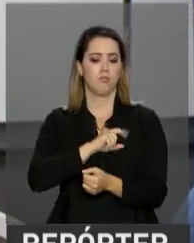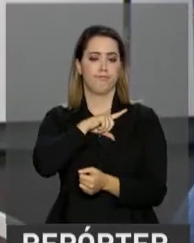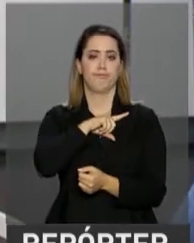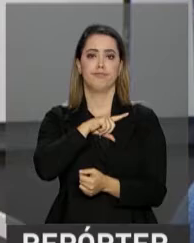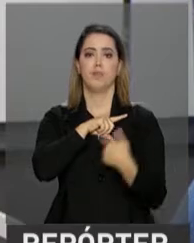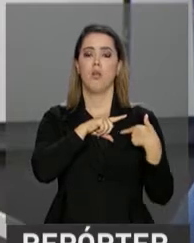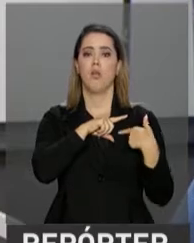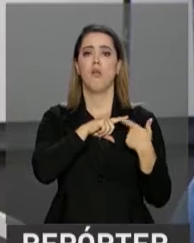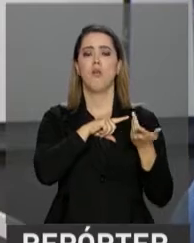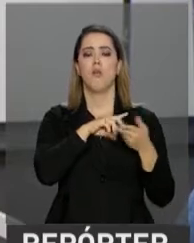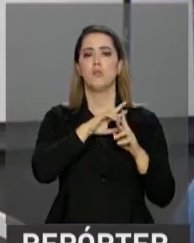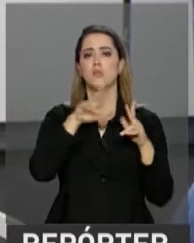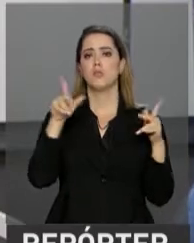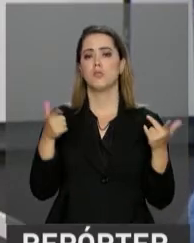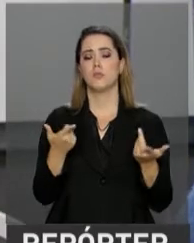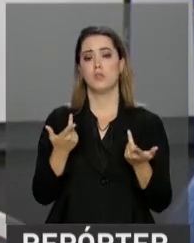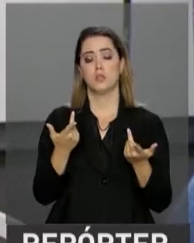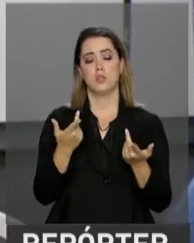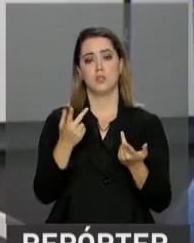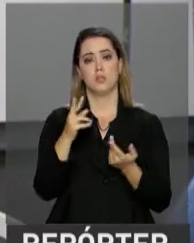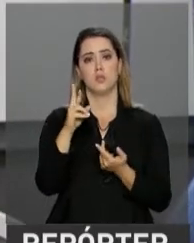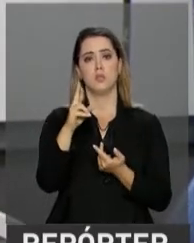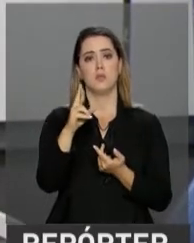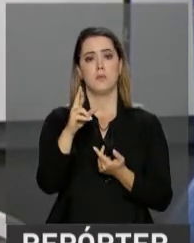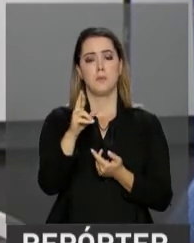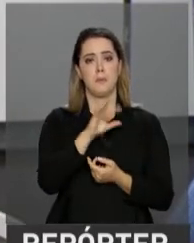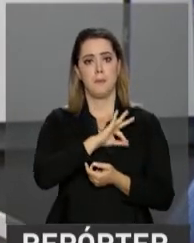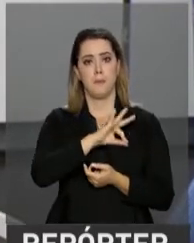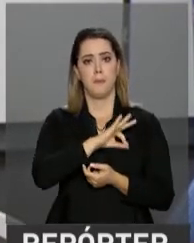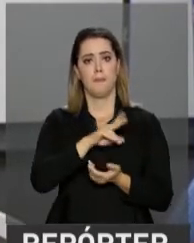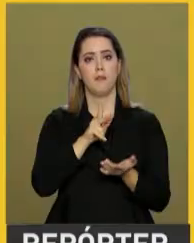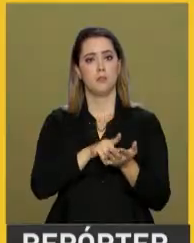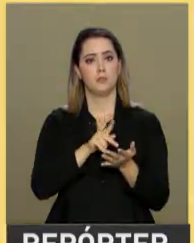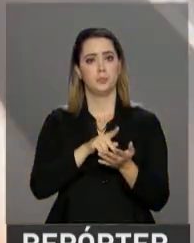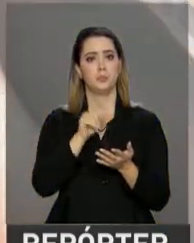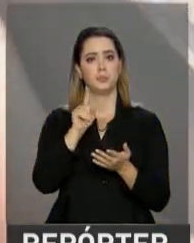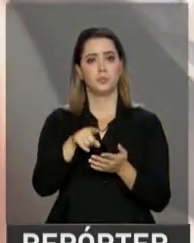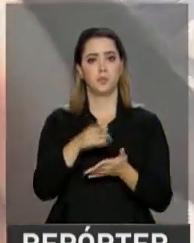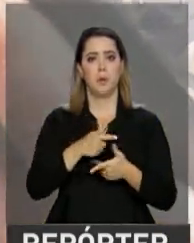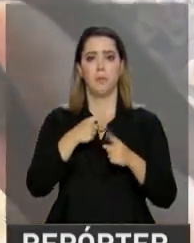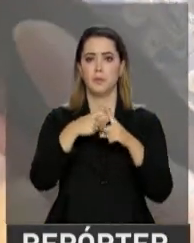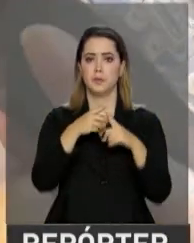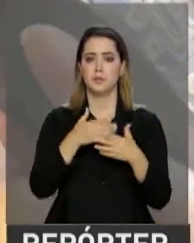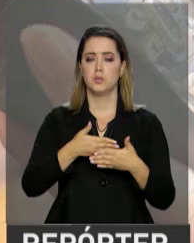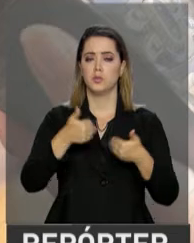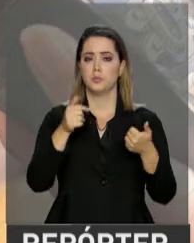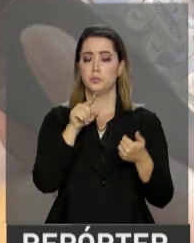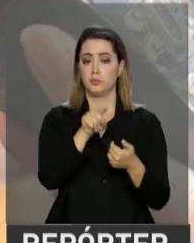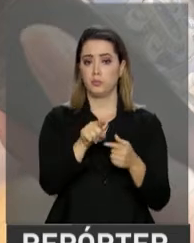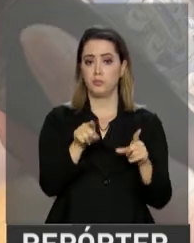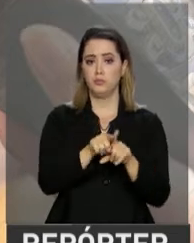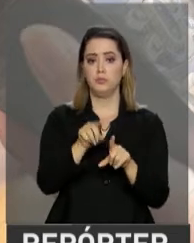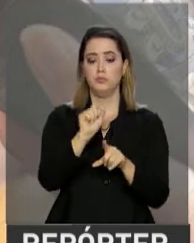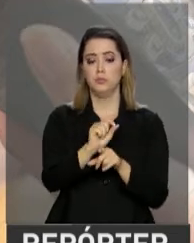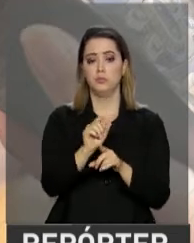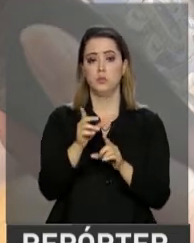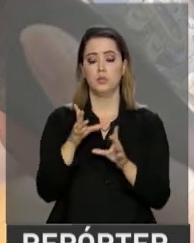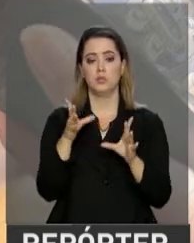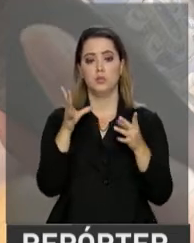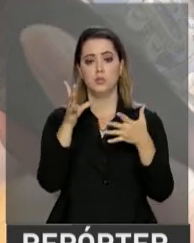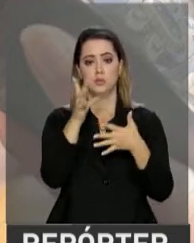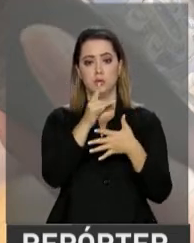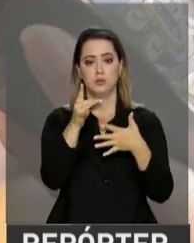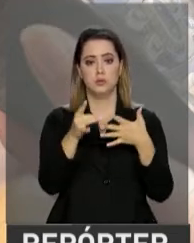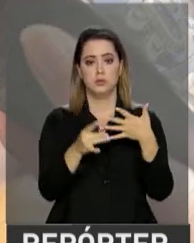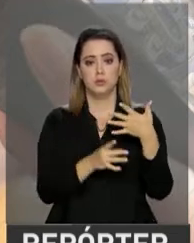da variação de preço é a renda real nossos resultados mais positivos entre os destaques positivos do comércio varejista no mês de